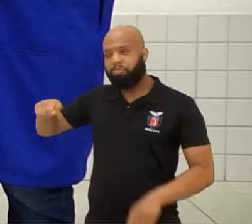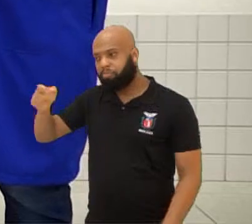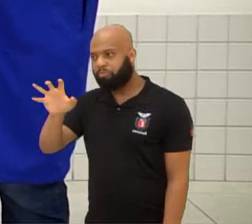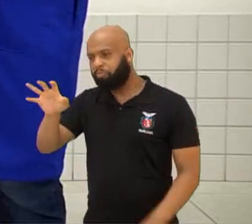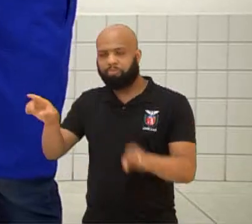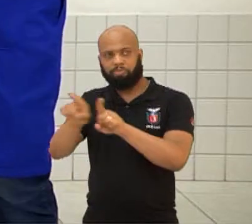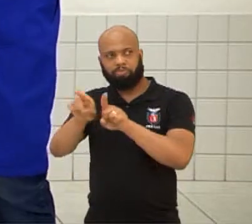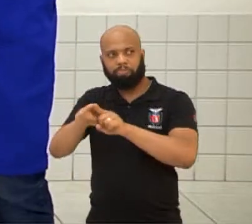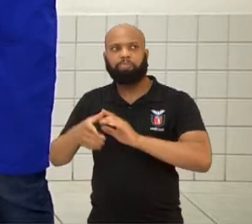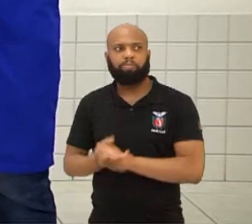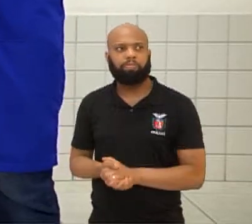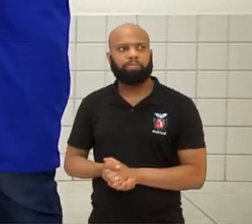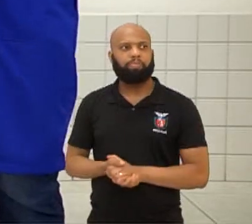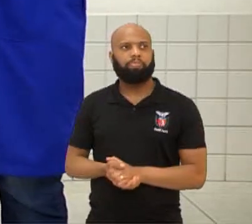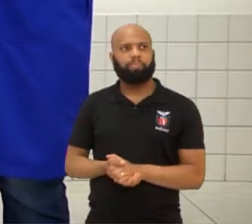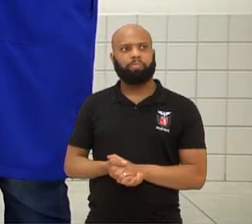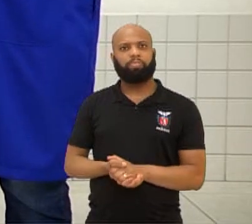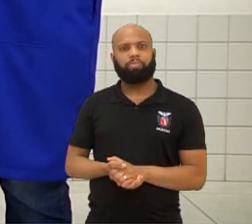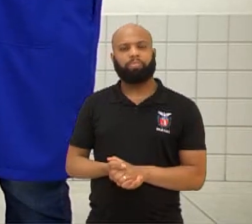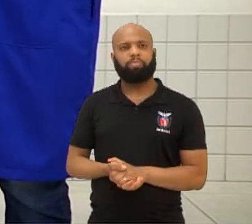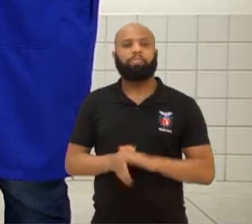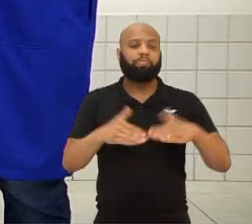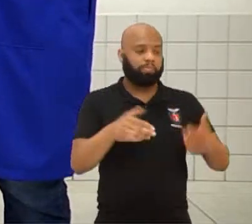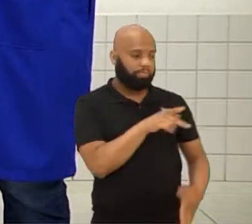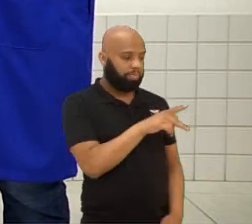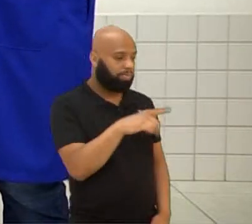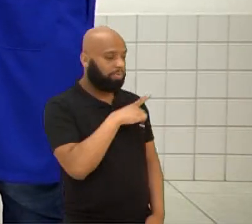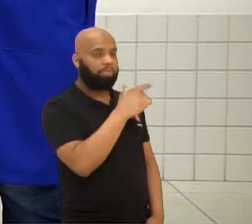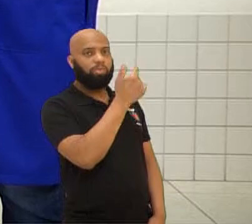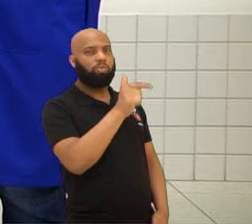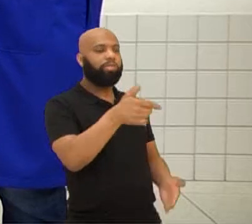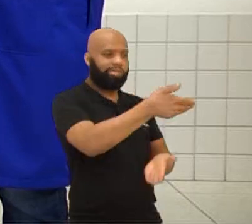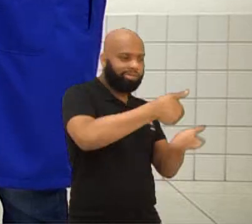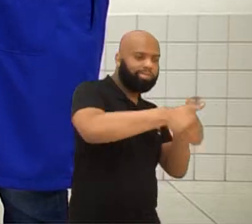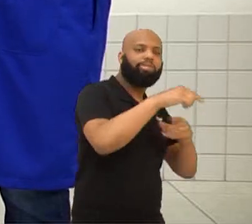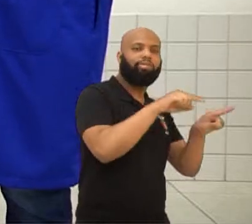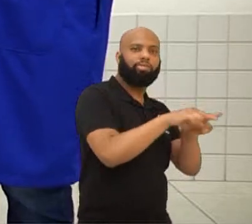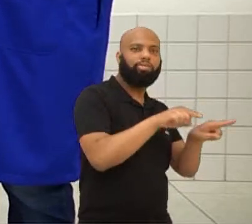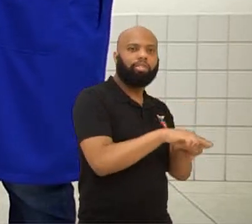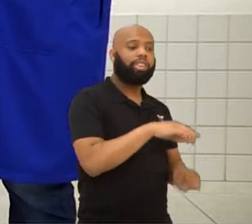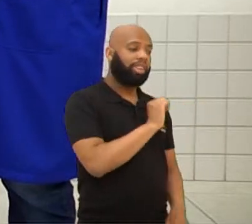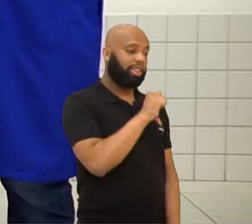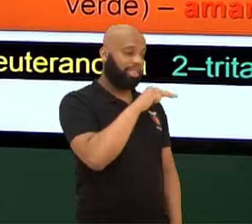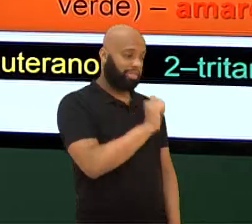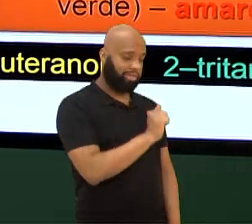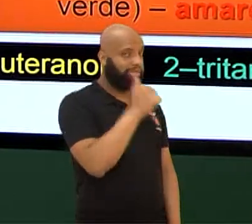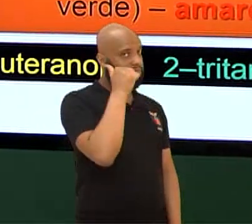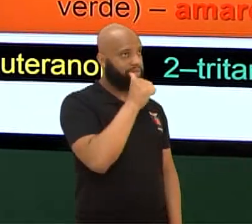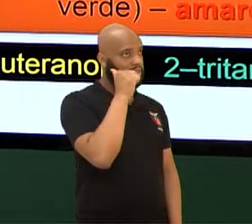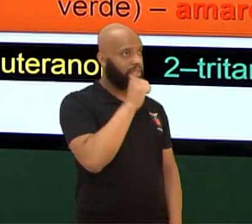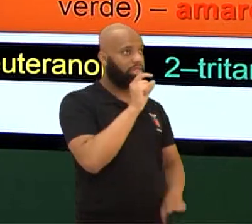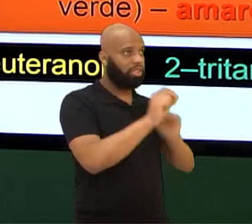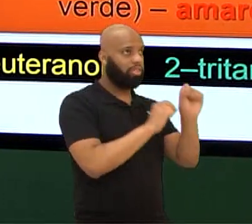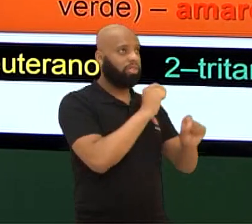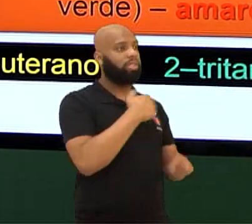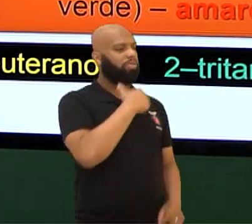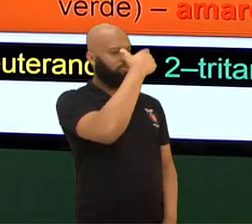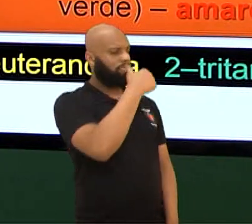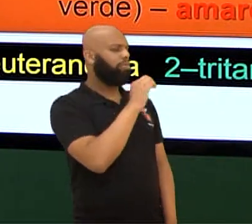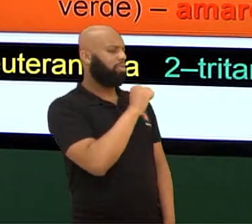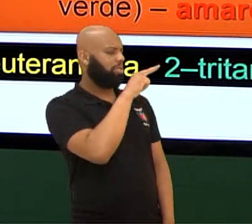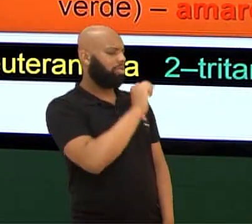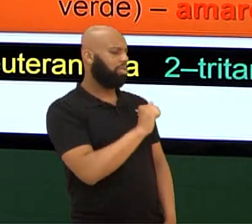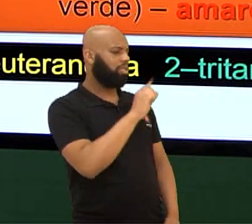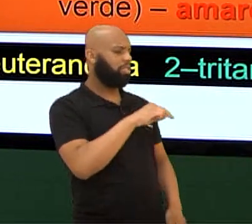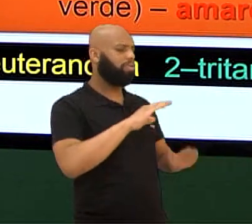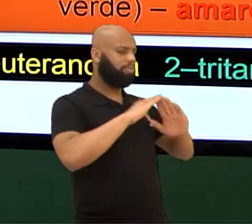aqui. Tá? Bom, professor, então temos mais algumas interações ali. A Ana Clara, sou Ana Clara do Colégio